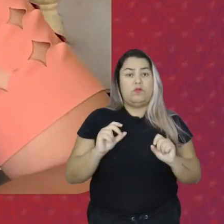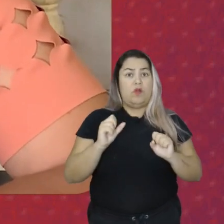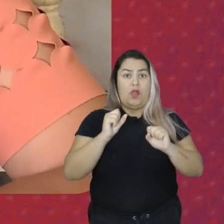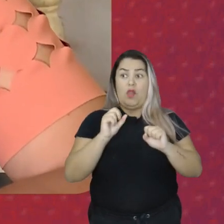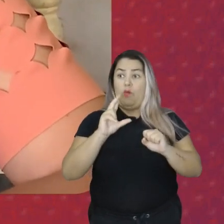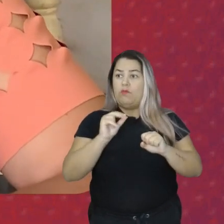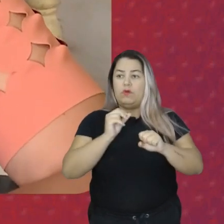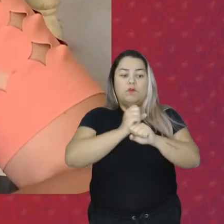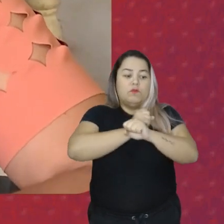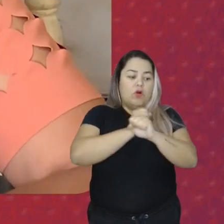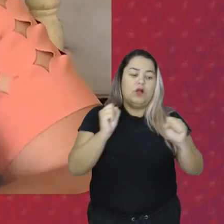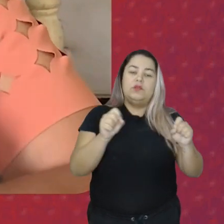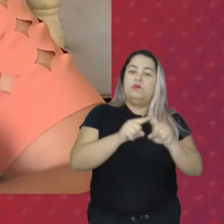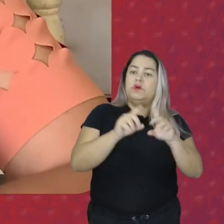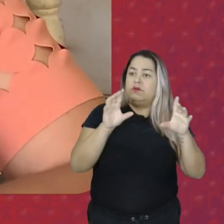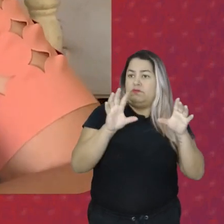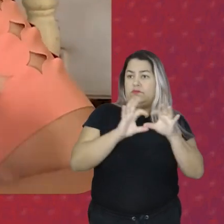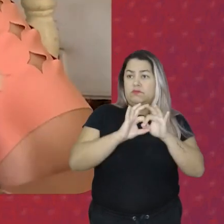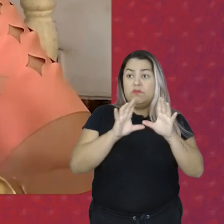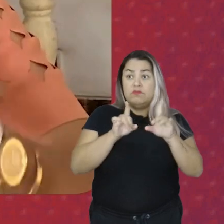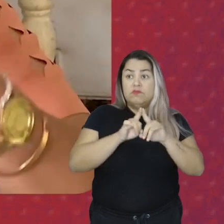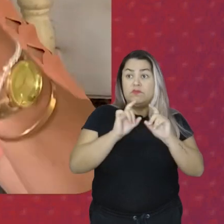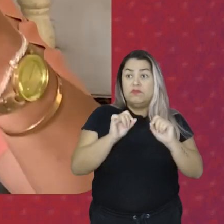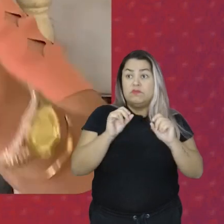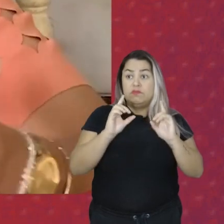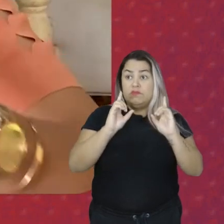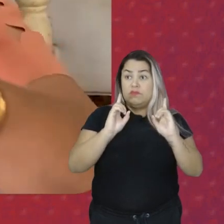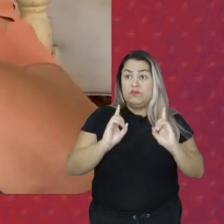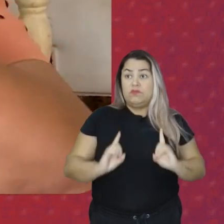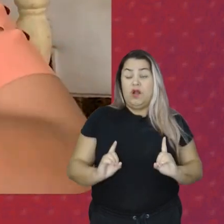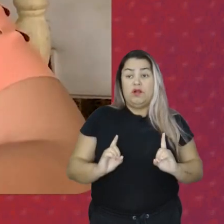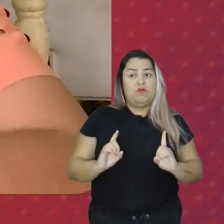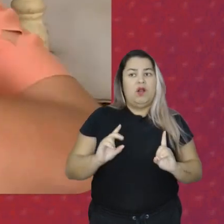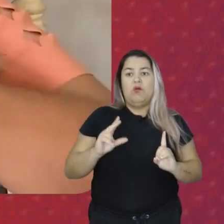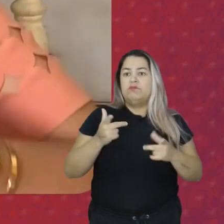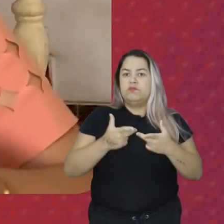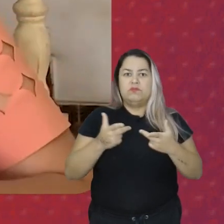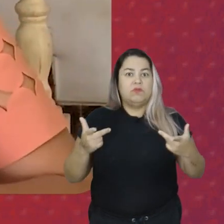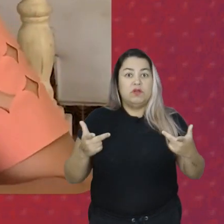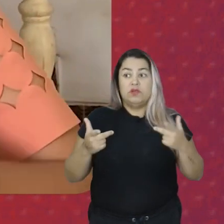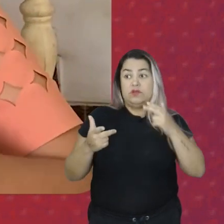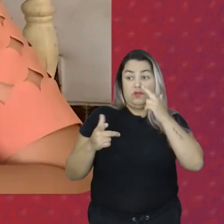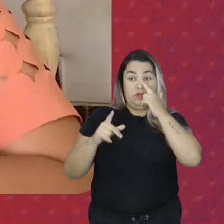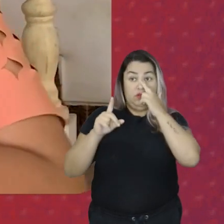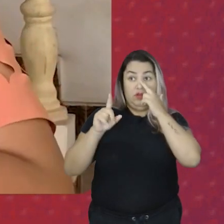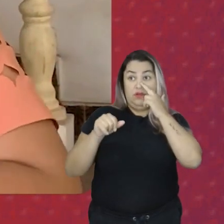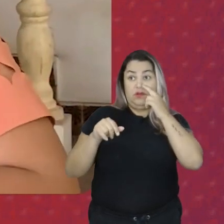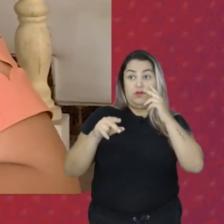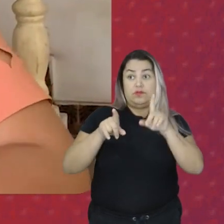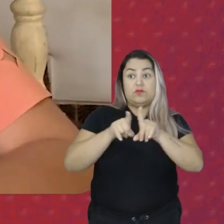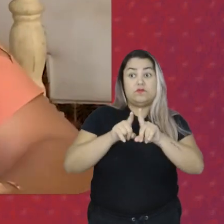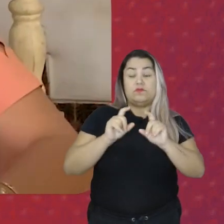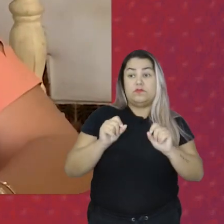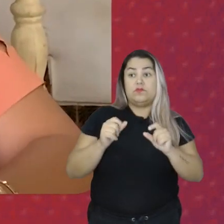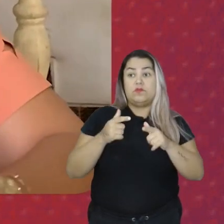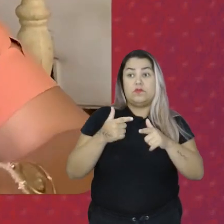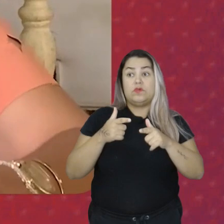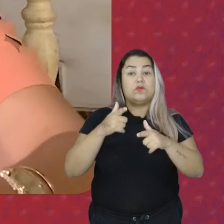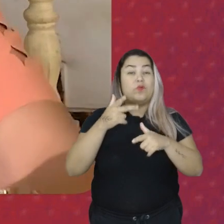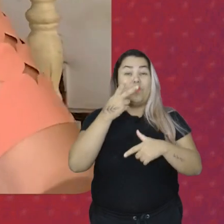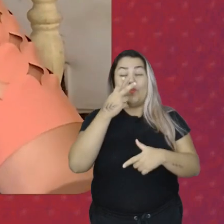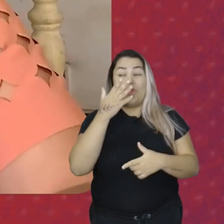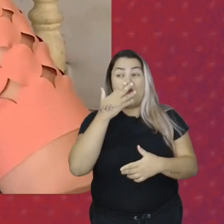incapacidade intransponível. Deficiência não é uma normalidade ou uma doença, como até então era